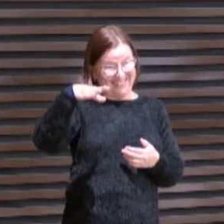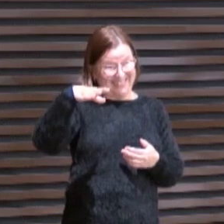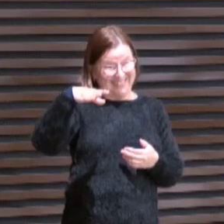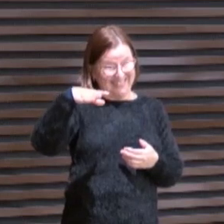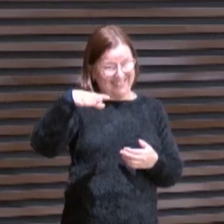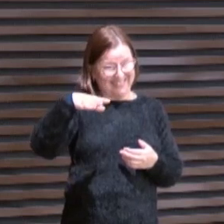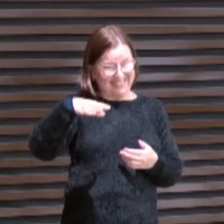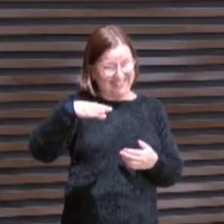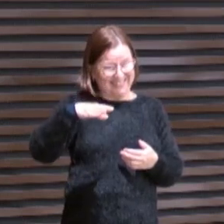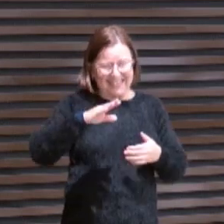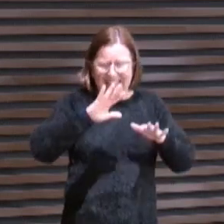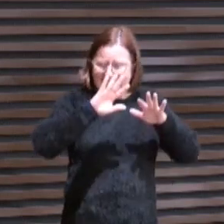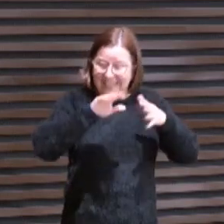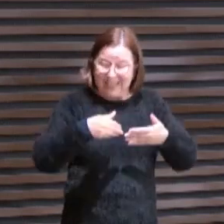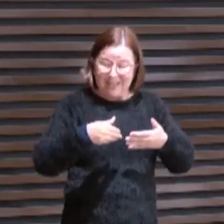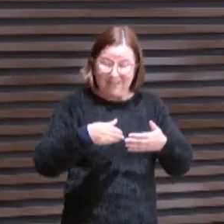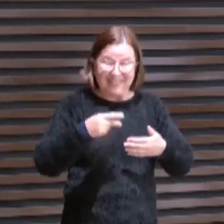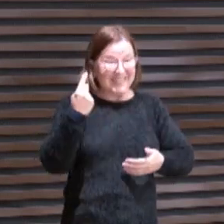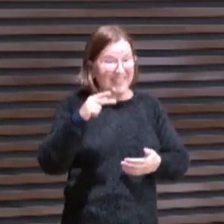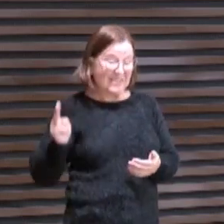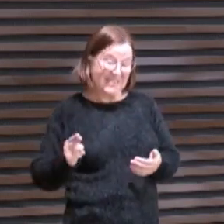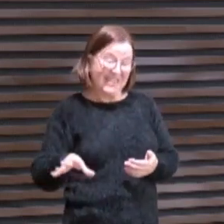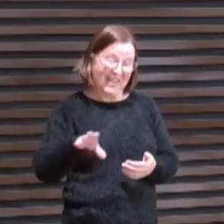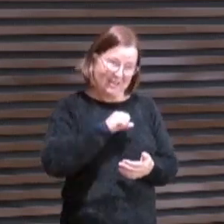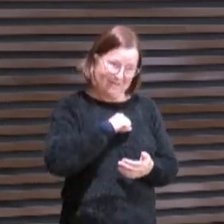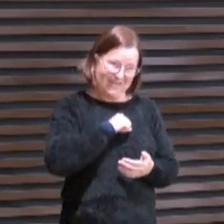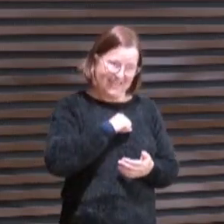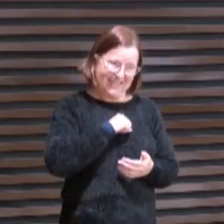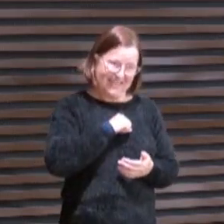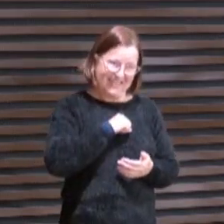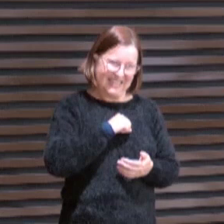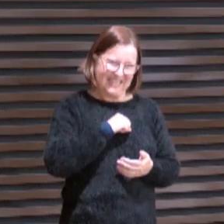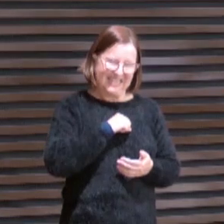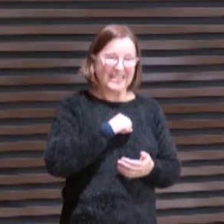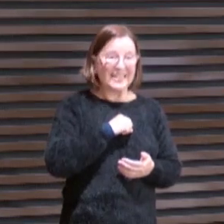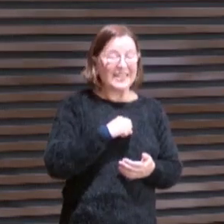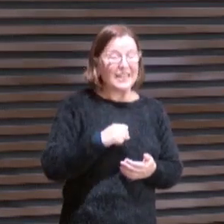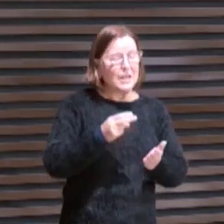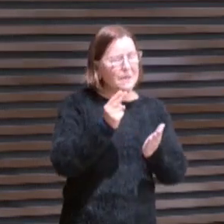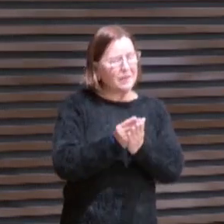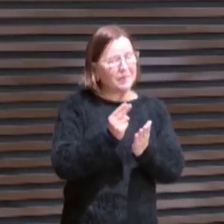atrai-me o teu infinito amor, de tal maneira a ti, que mesmo